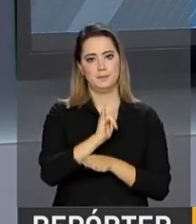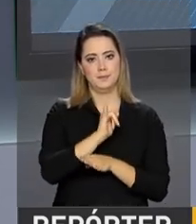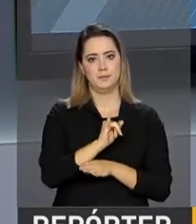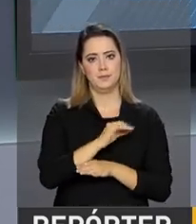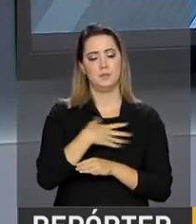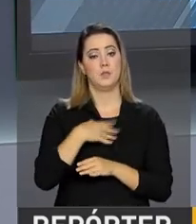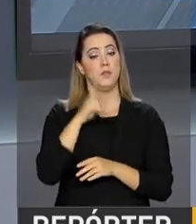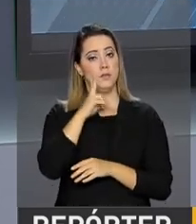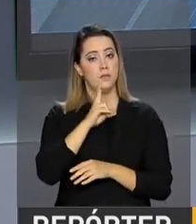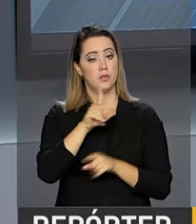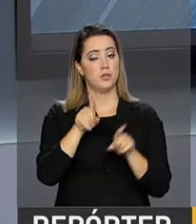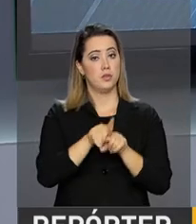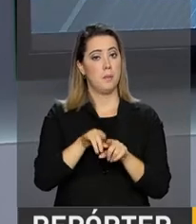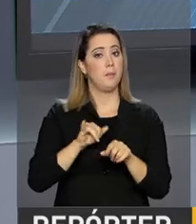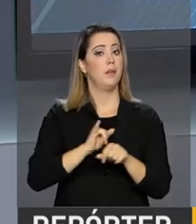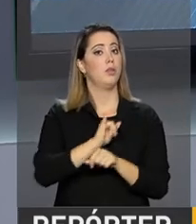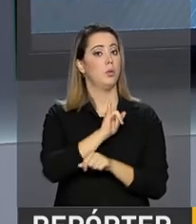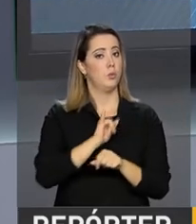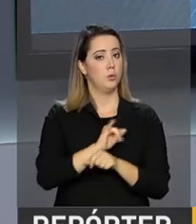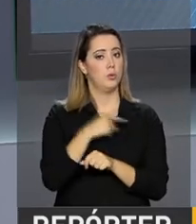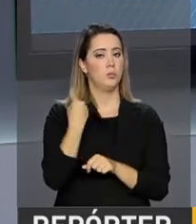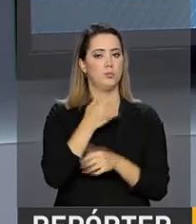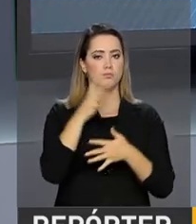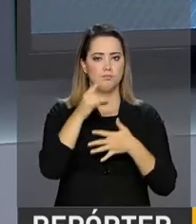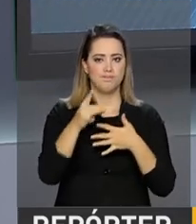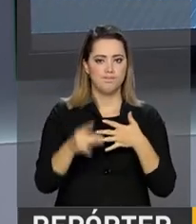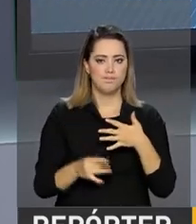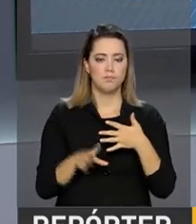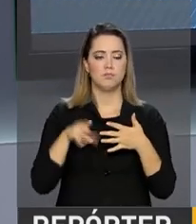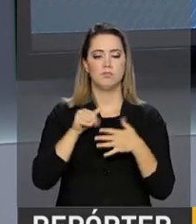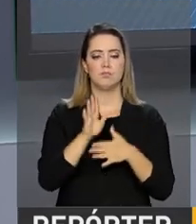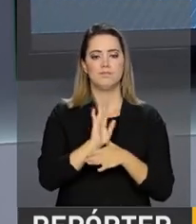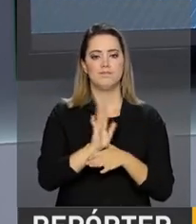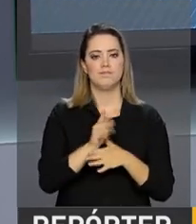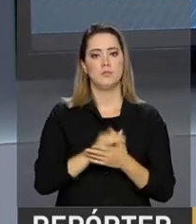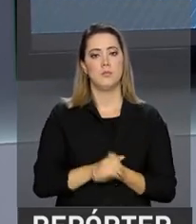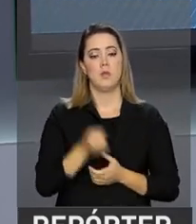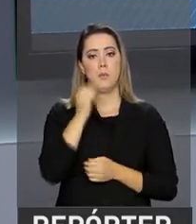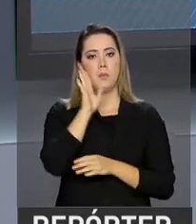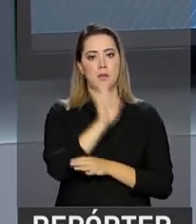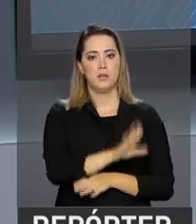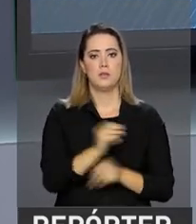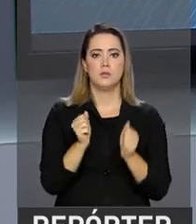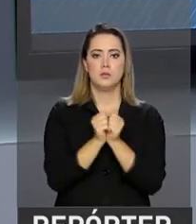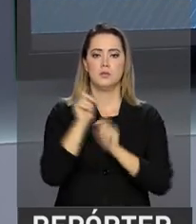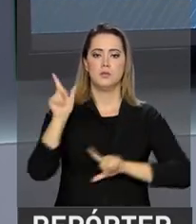na internet. Não se esqueça que as nossas reportagens estão no YouTube. Uma boa tarde para você e